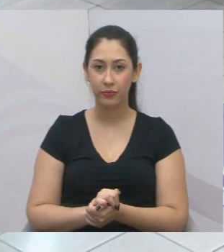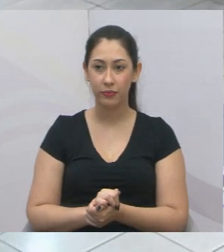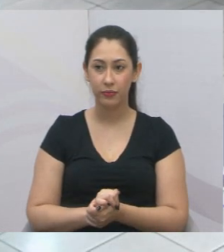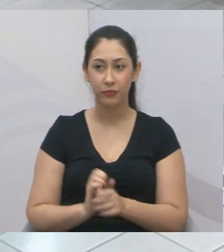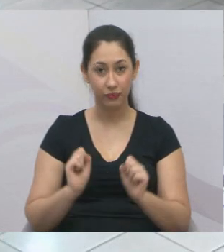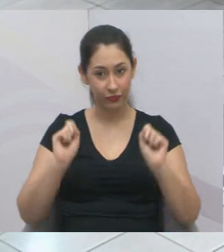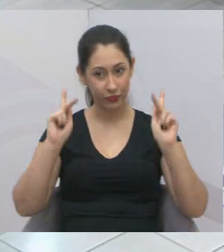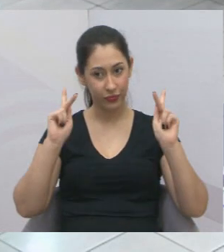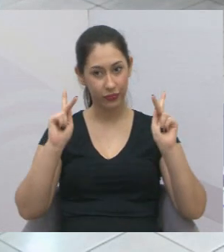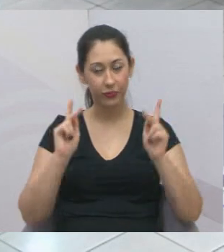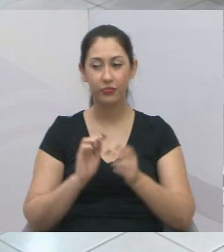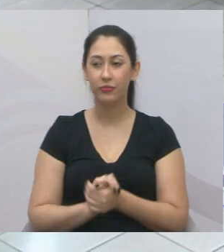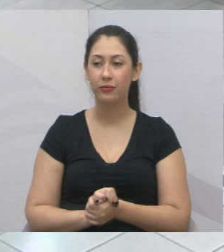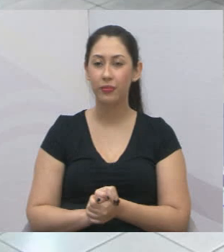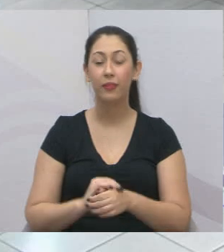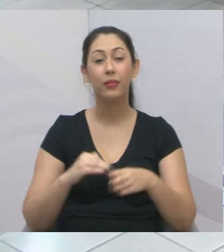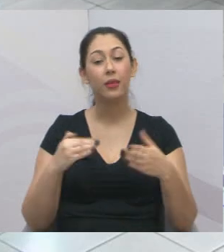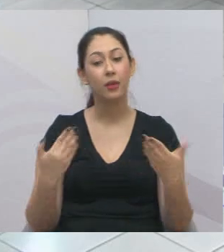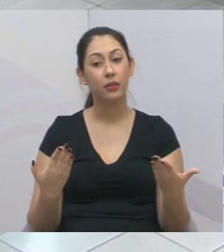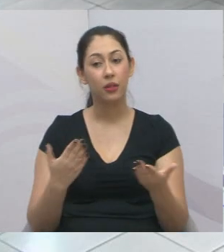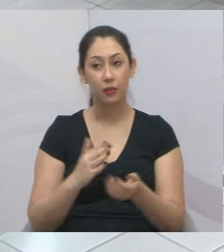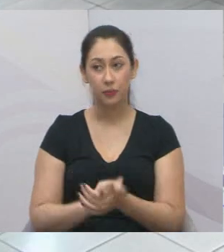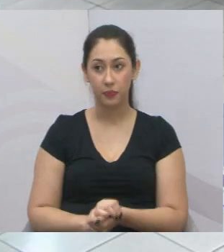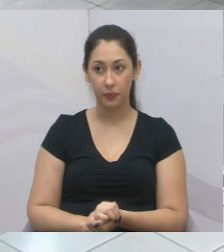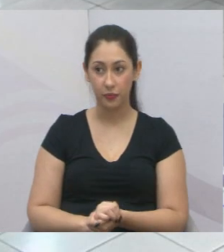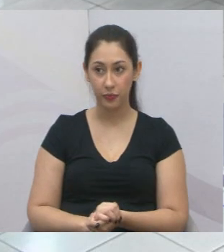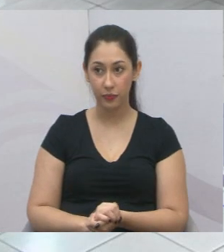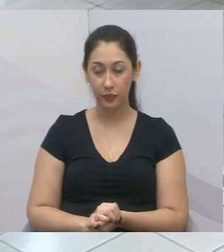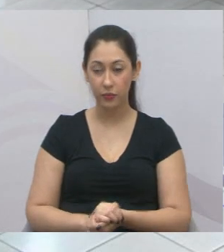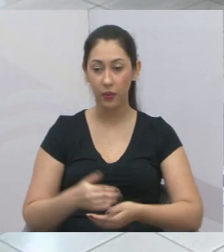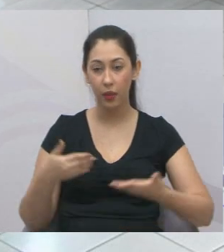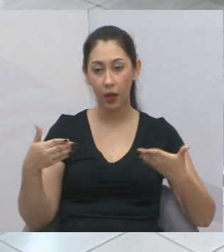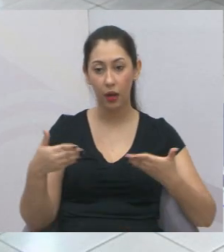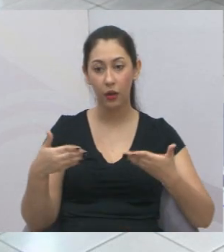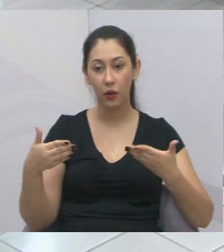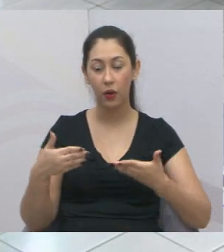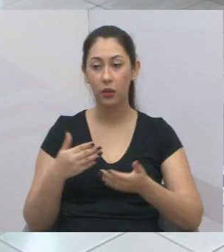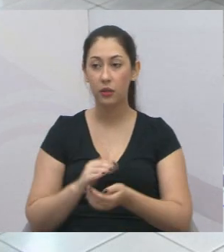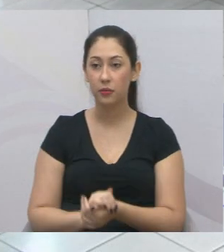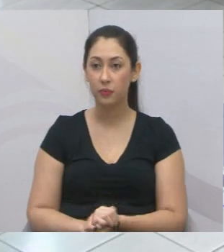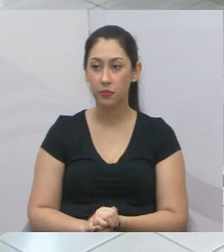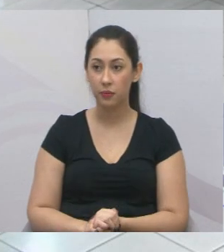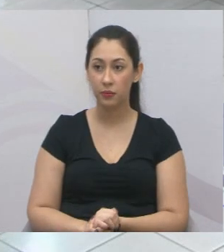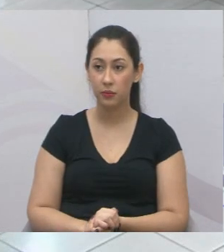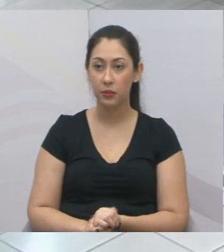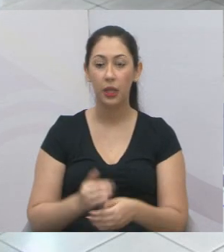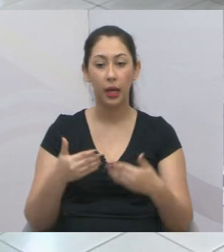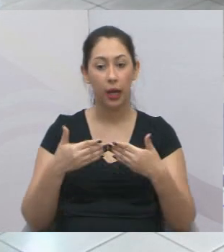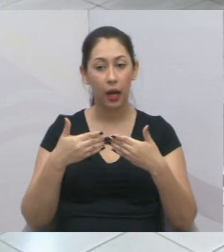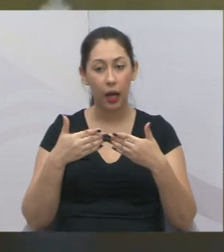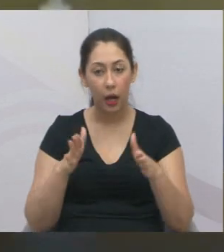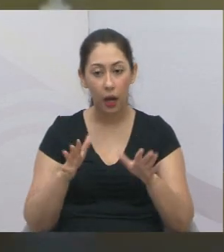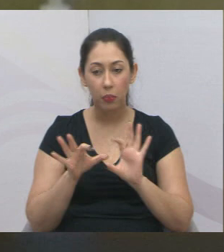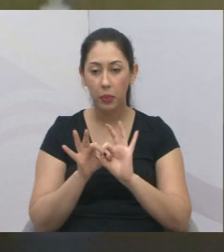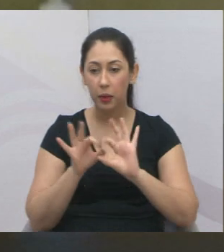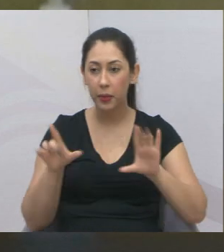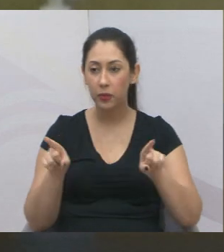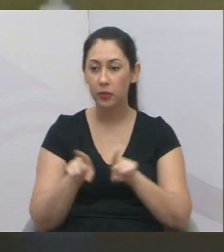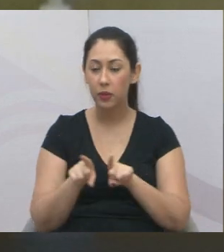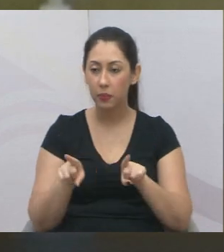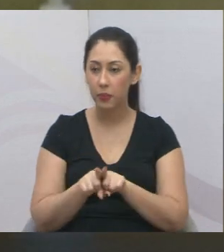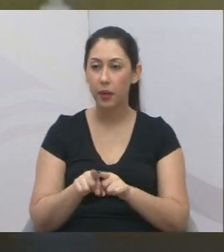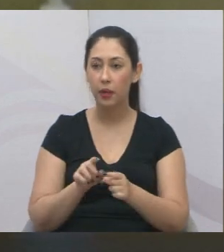Tudo bem, então? Bom, então aqui, nesse momento, abro também palavras